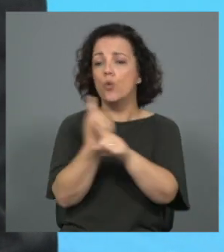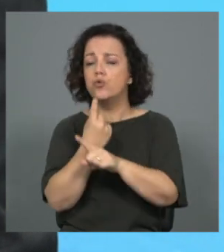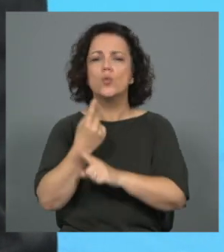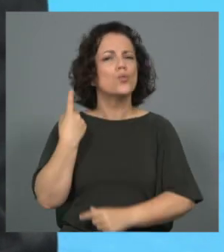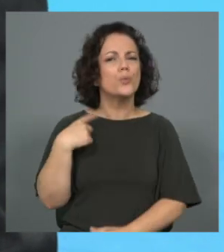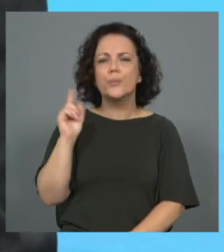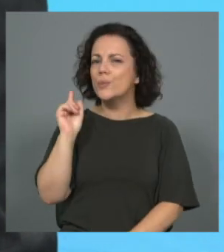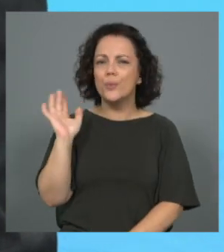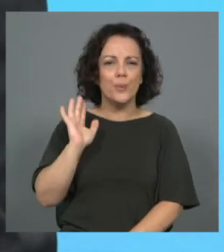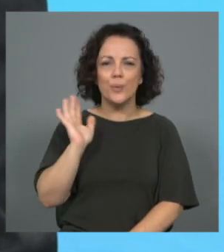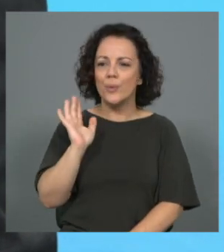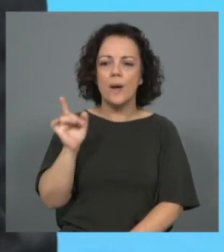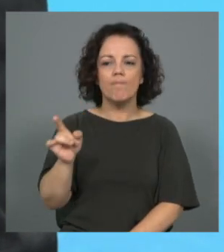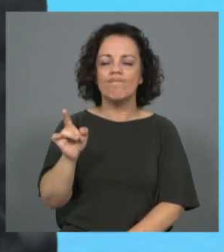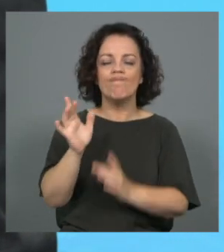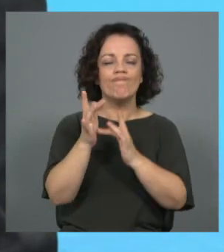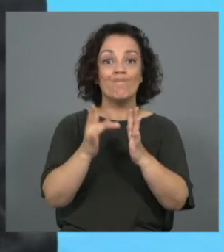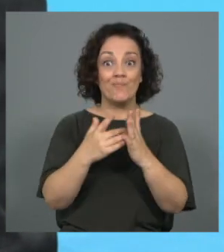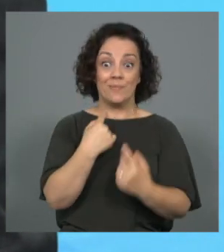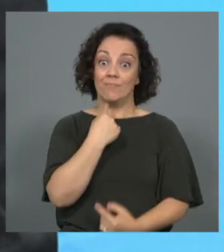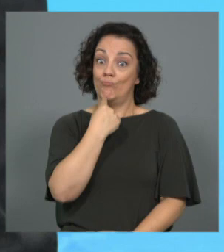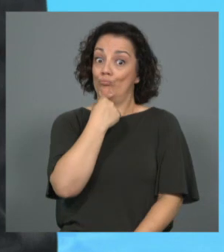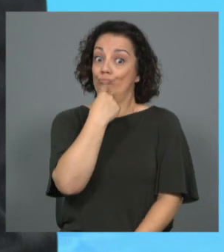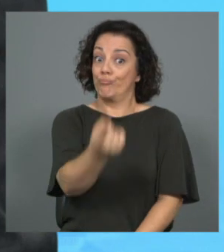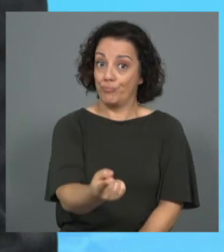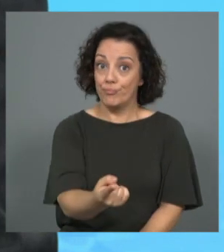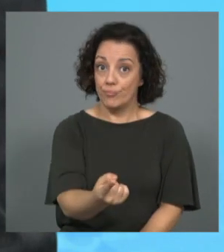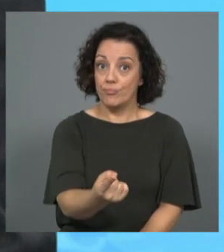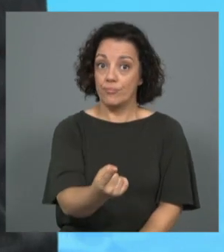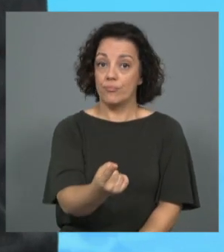palavra que dá um